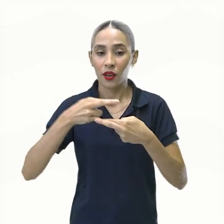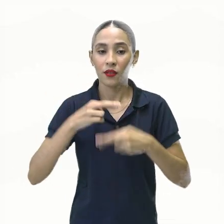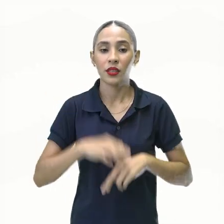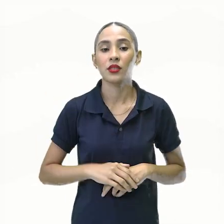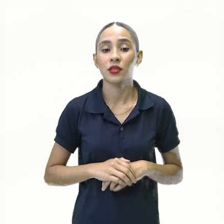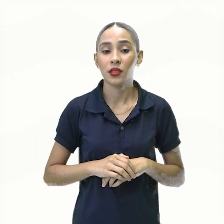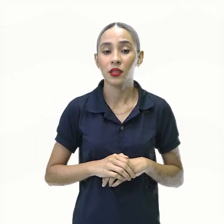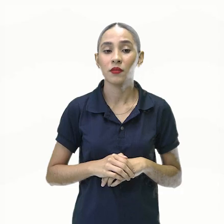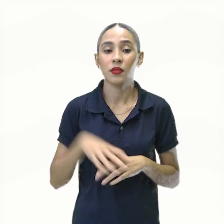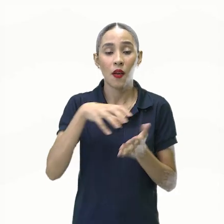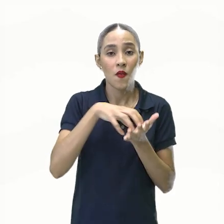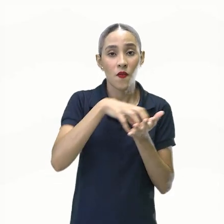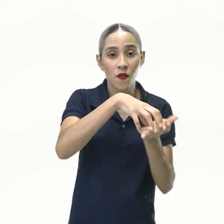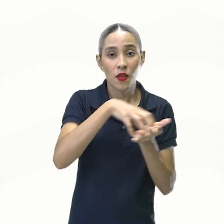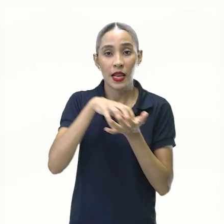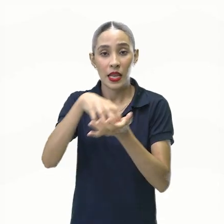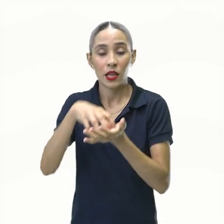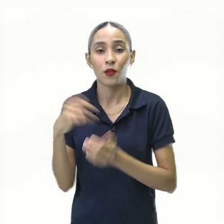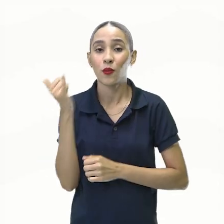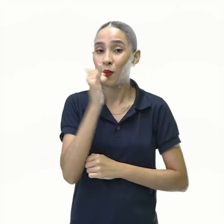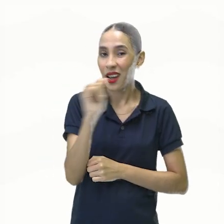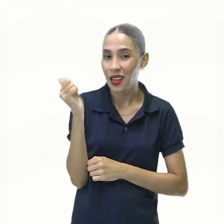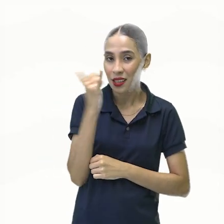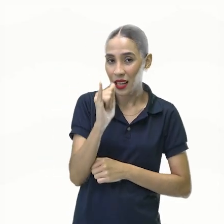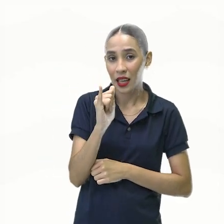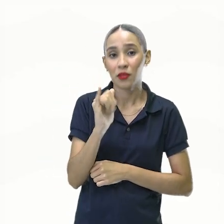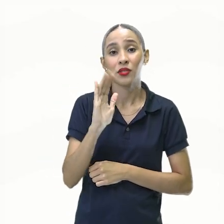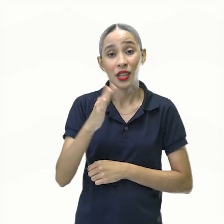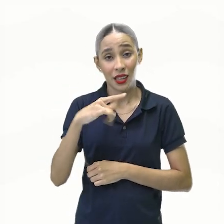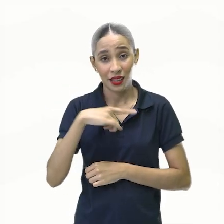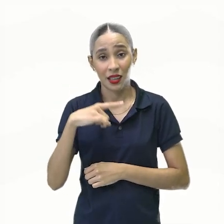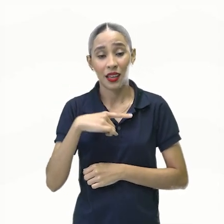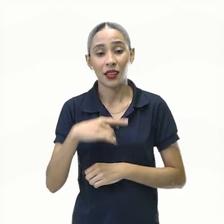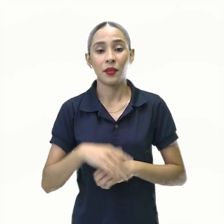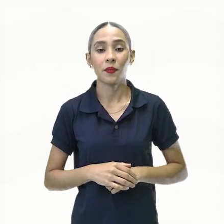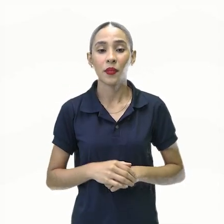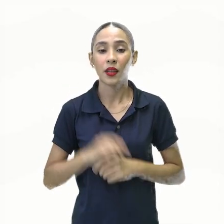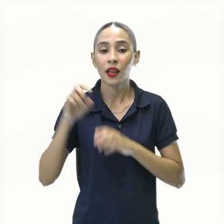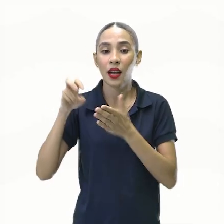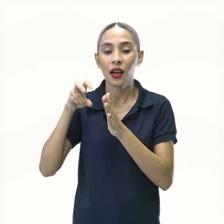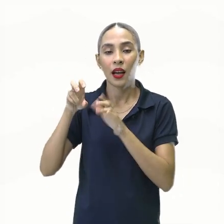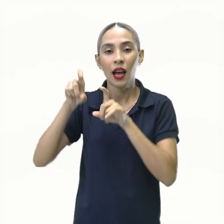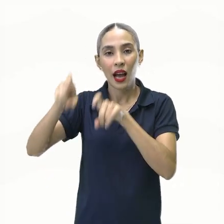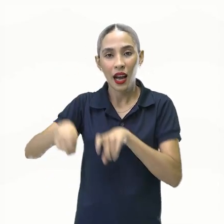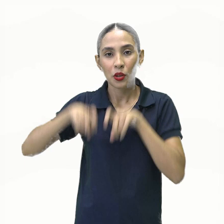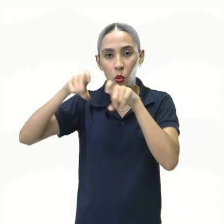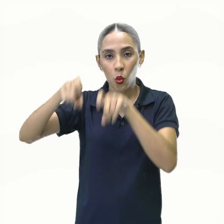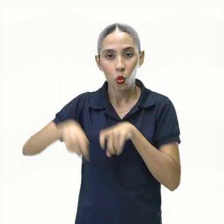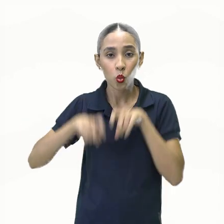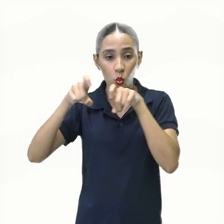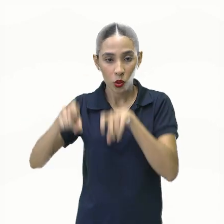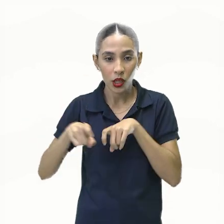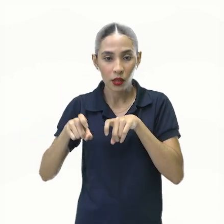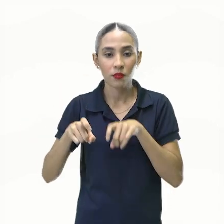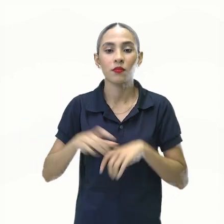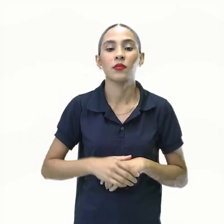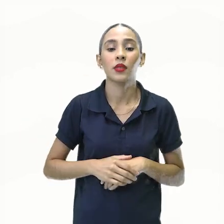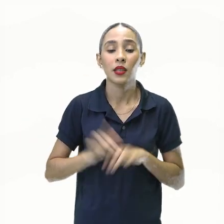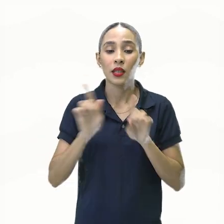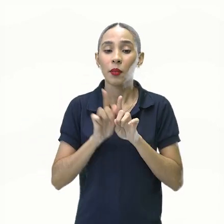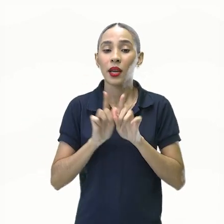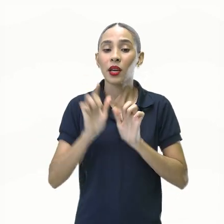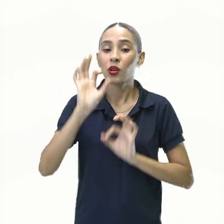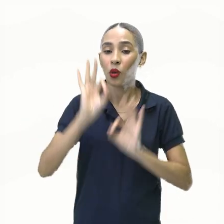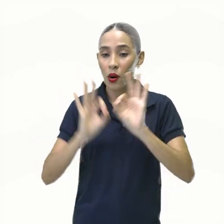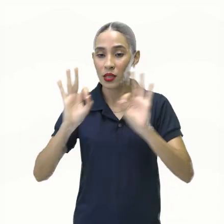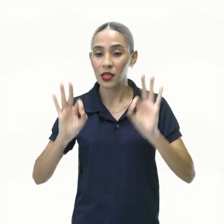temos aí, veículos elétricos que já temos na modernidade, agricultura de precisão e